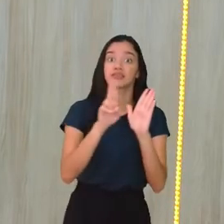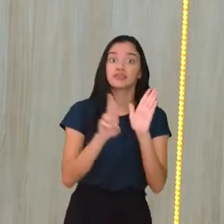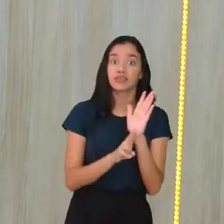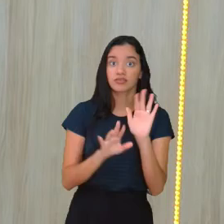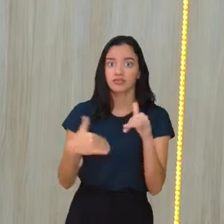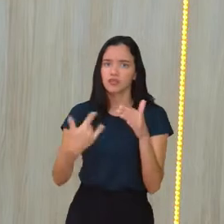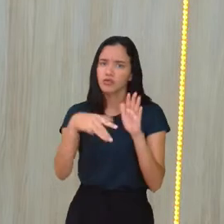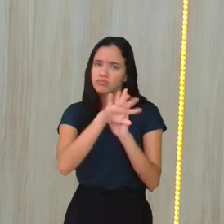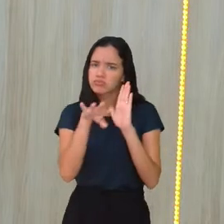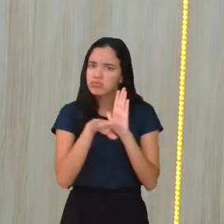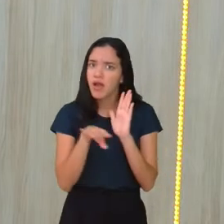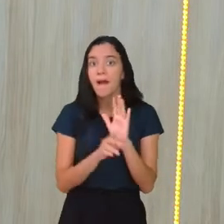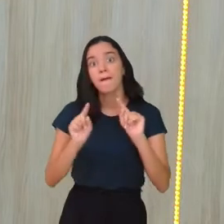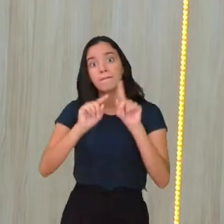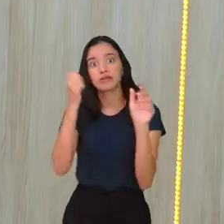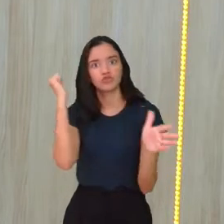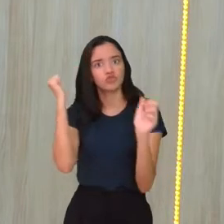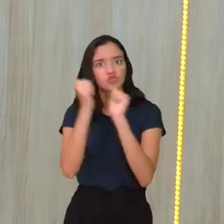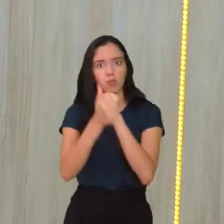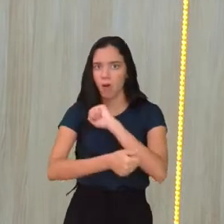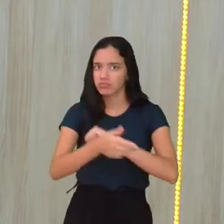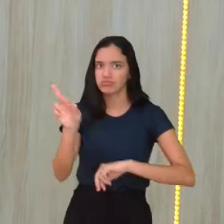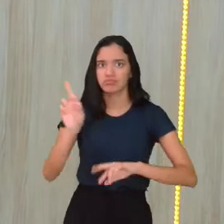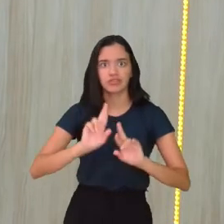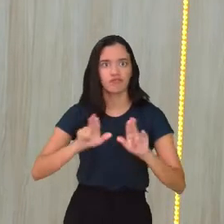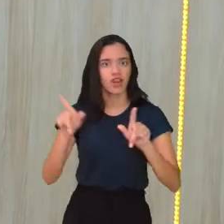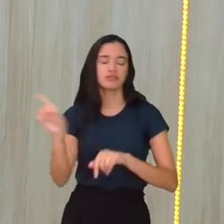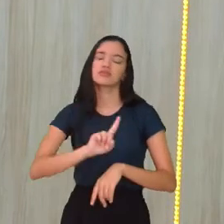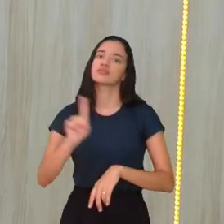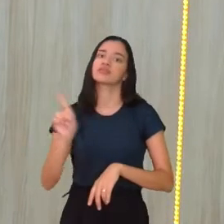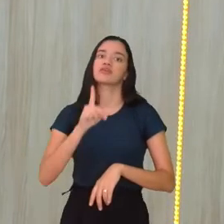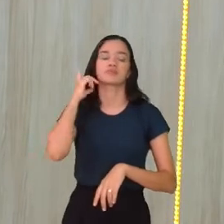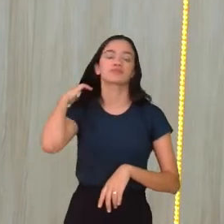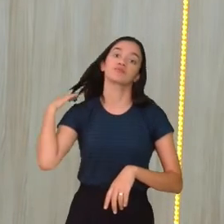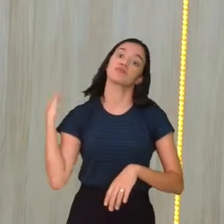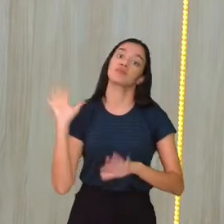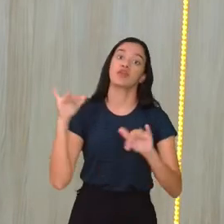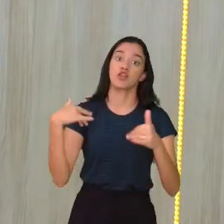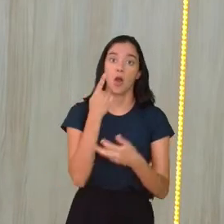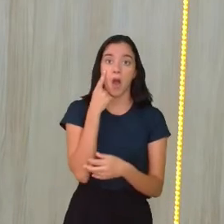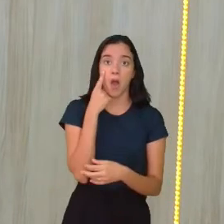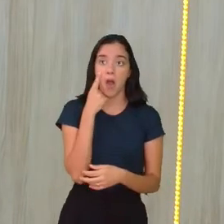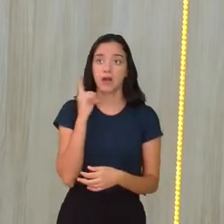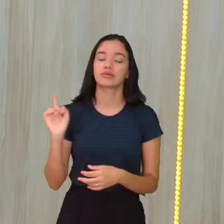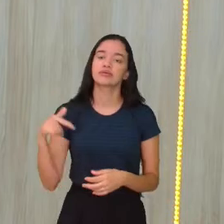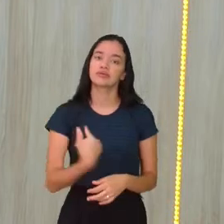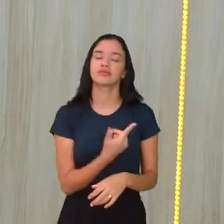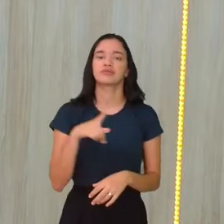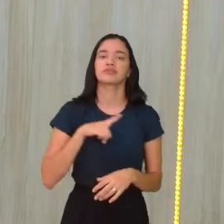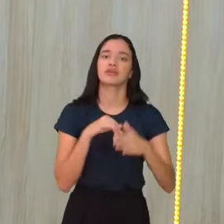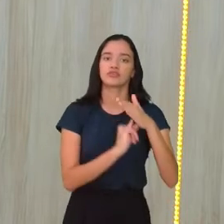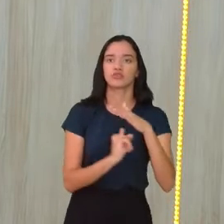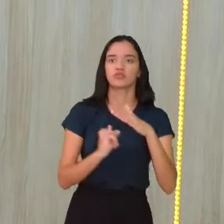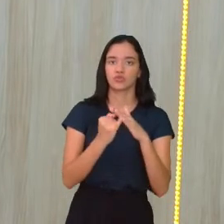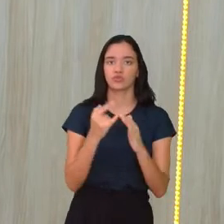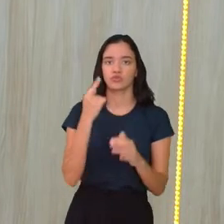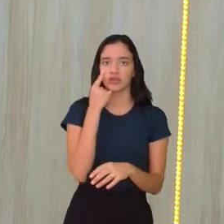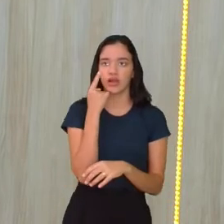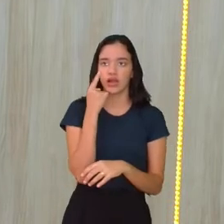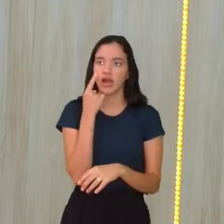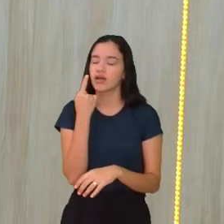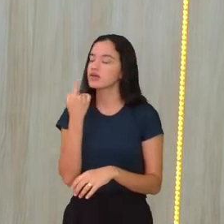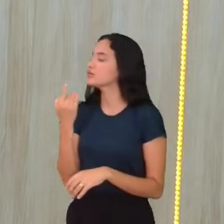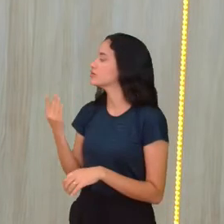cumpridas. No esporte não é diferente, tá? Excelente. Então, ó, a gente tem aí essas instituições que definem